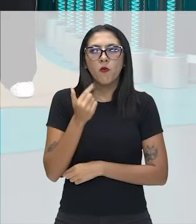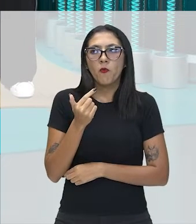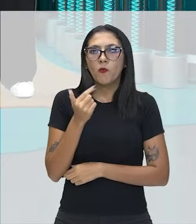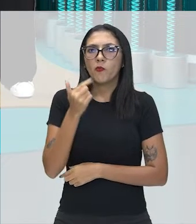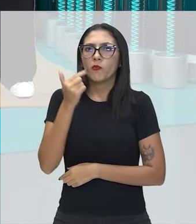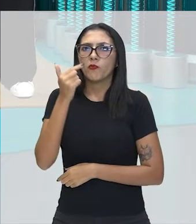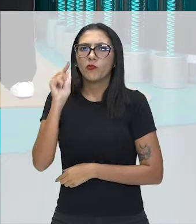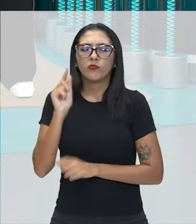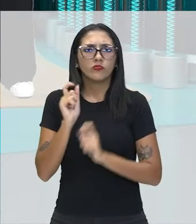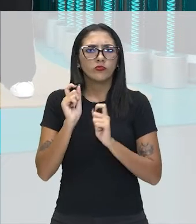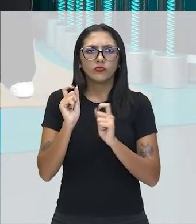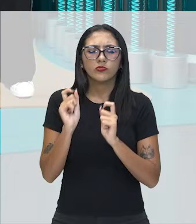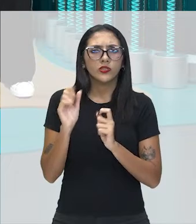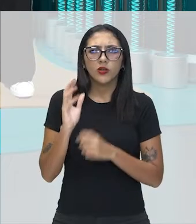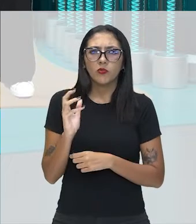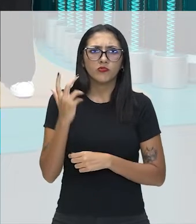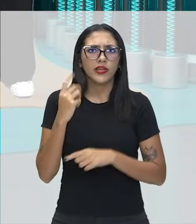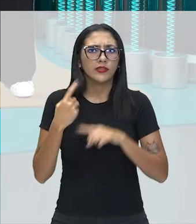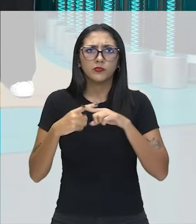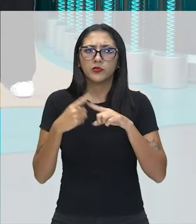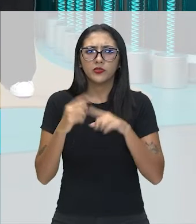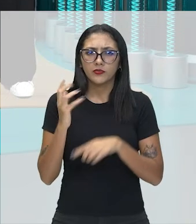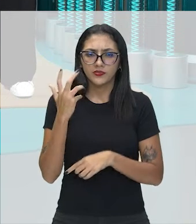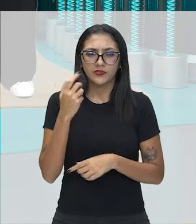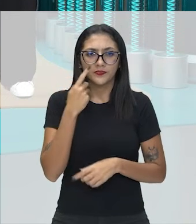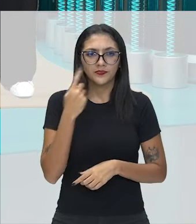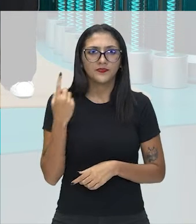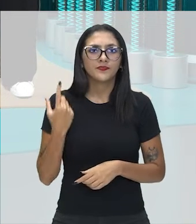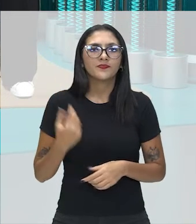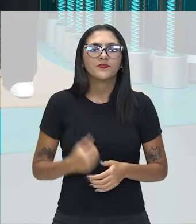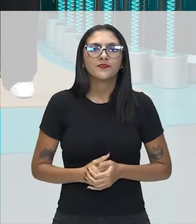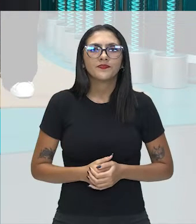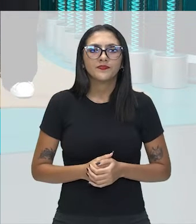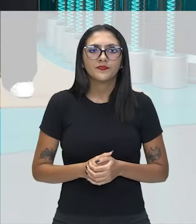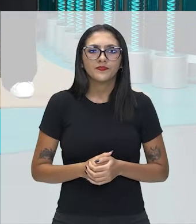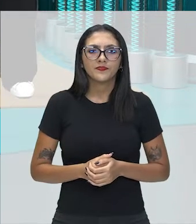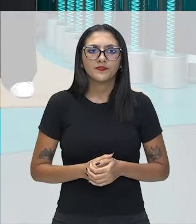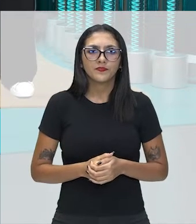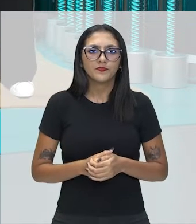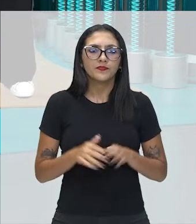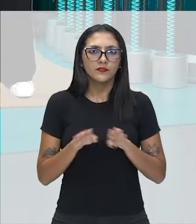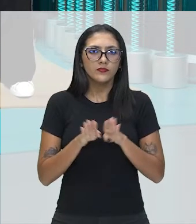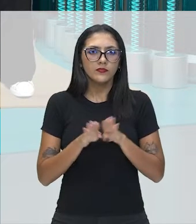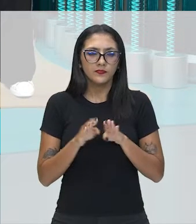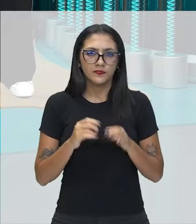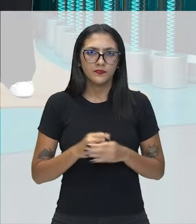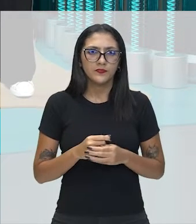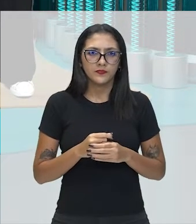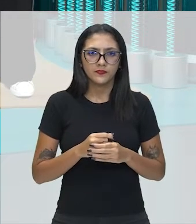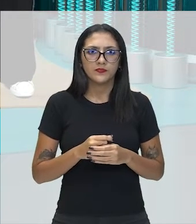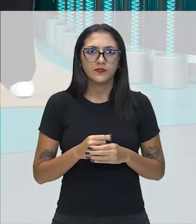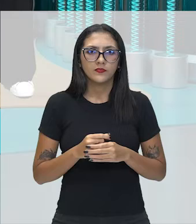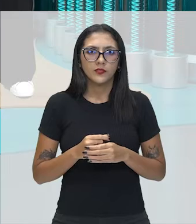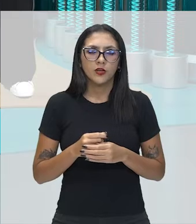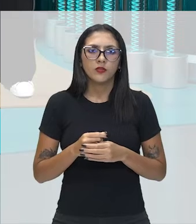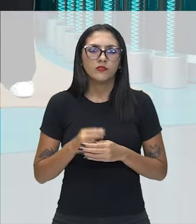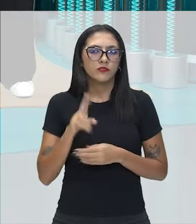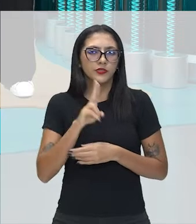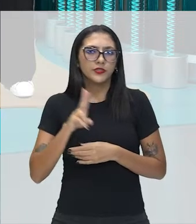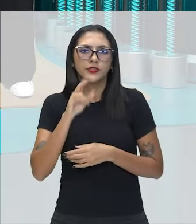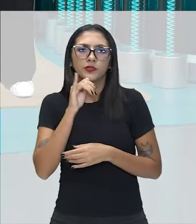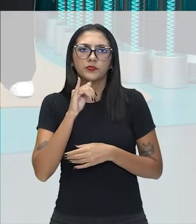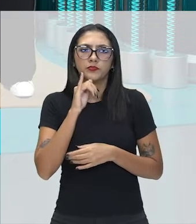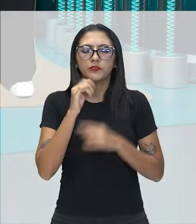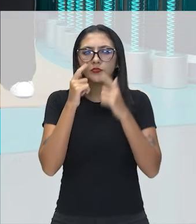podem provocar esse sangramento nasal. Vamos lá. Então, o rompimento dos vasos através das unhas pode